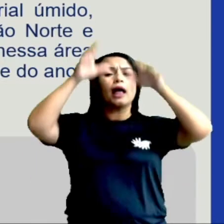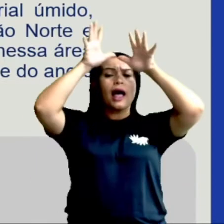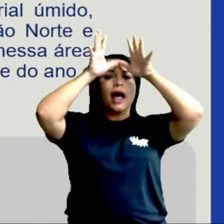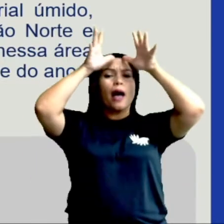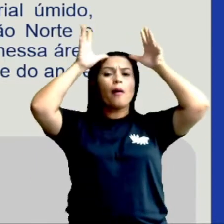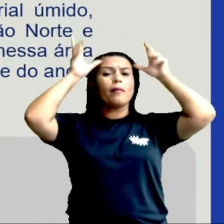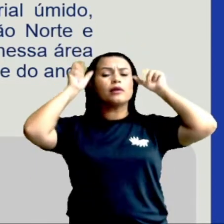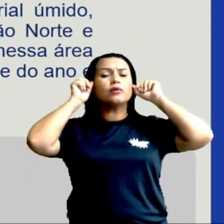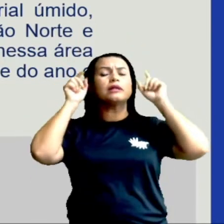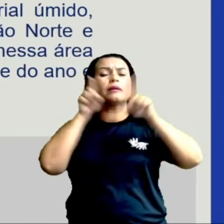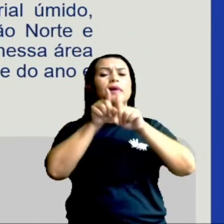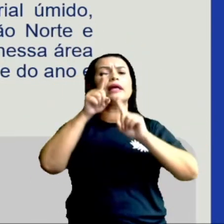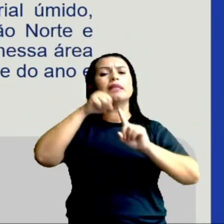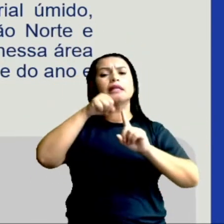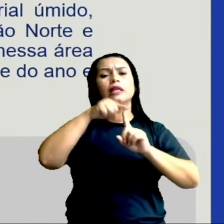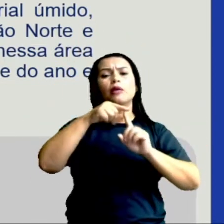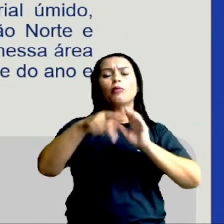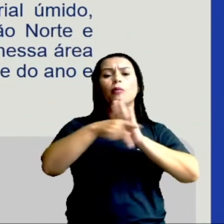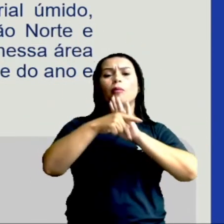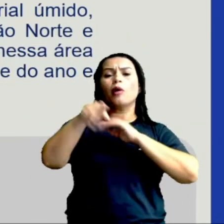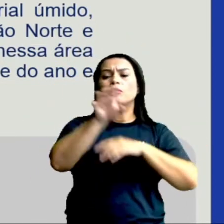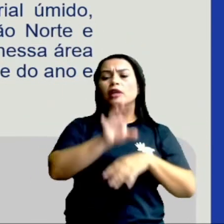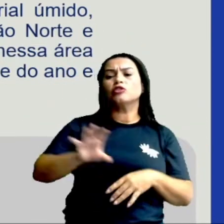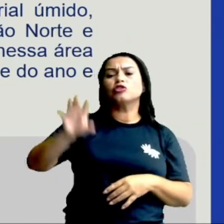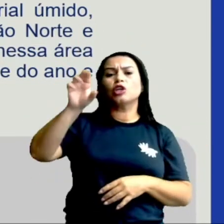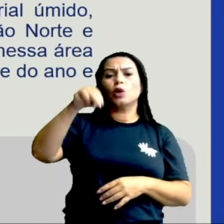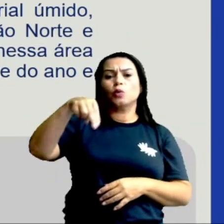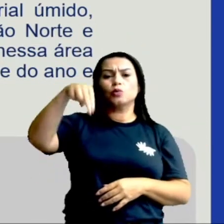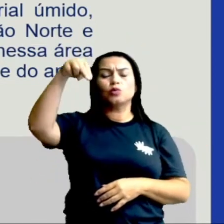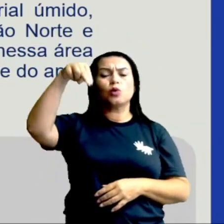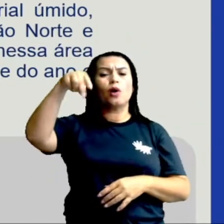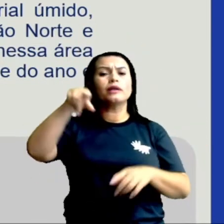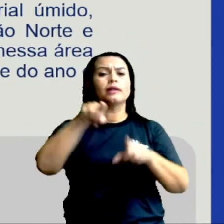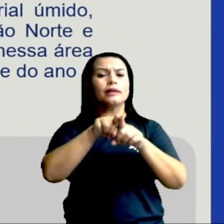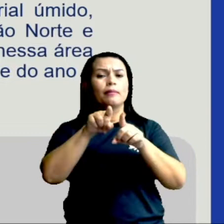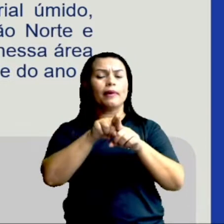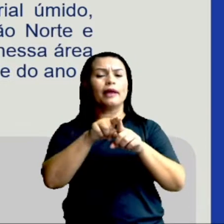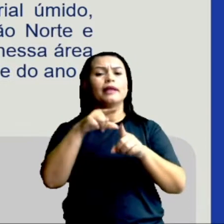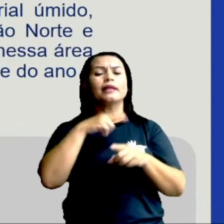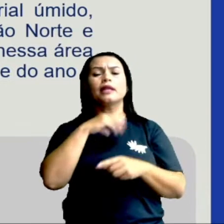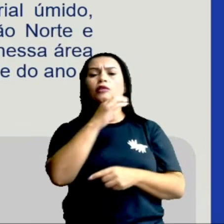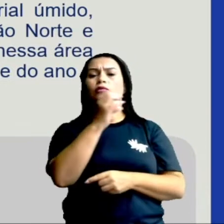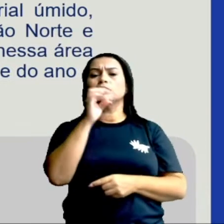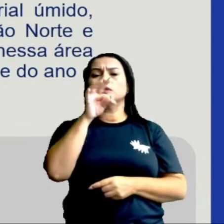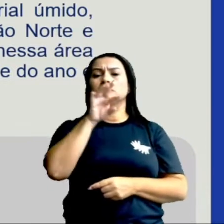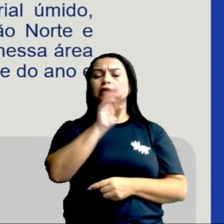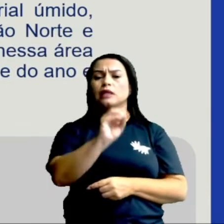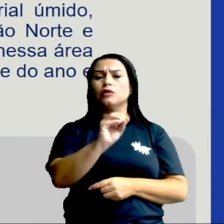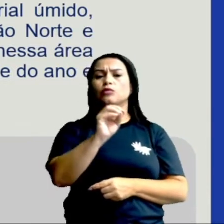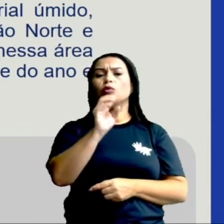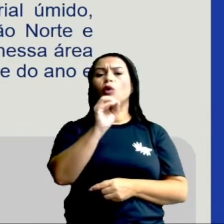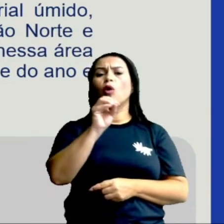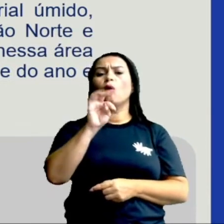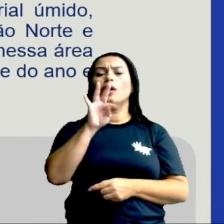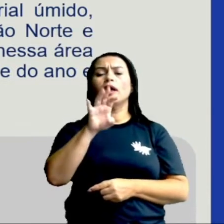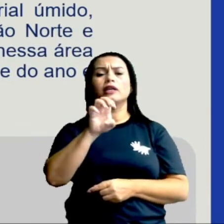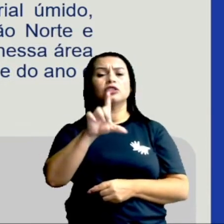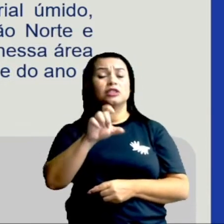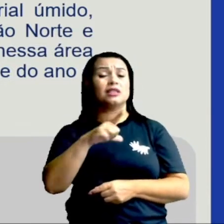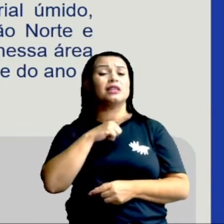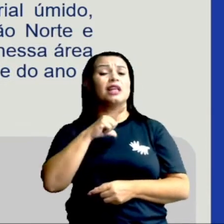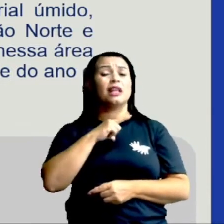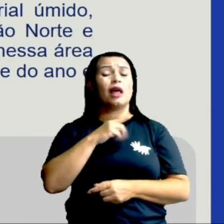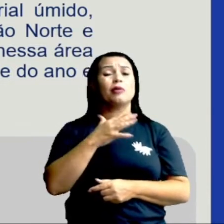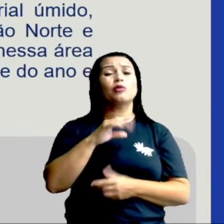norte e alarga-se para essa faixa do centro-oeste. O índice de precipitação nessa área é